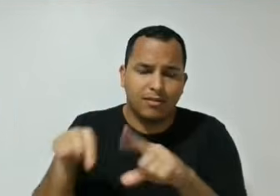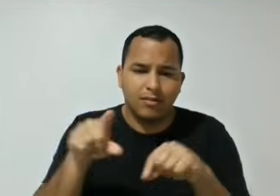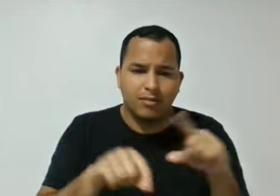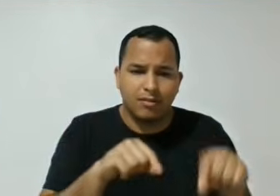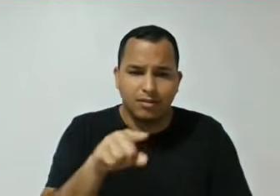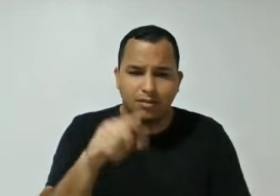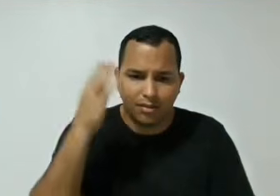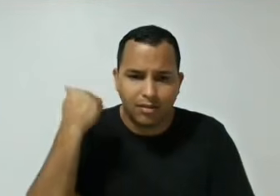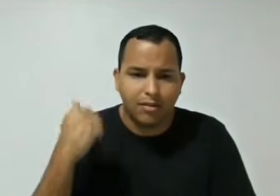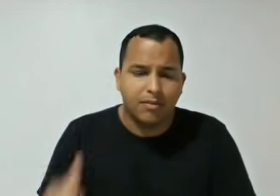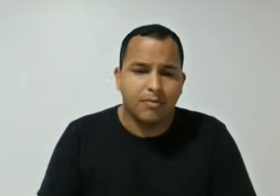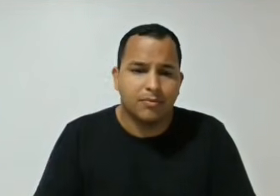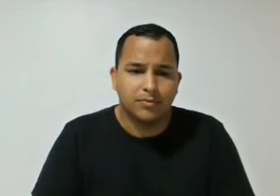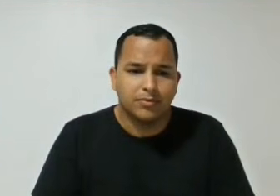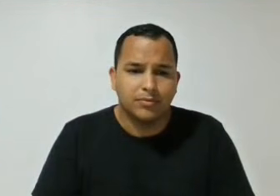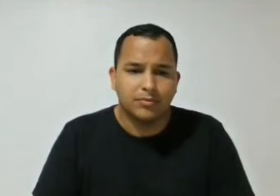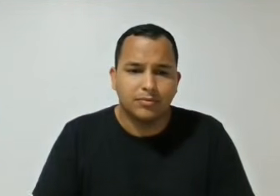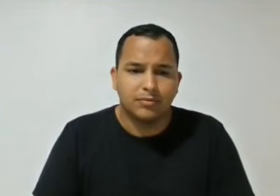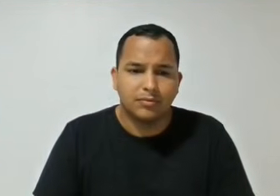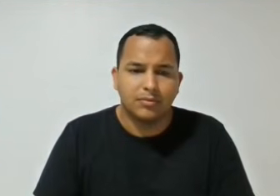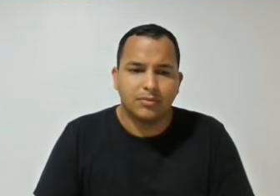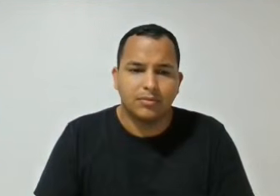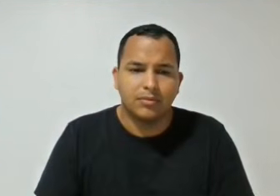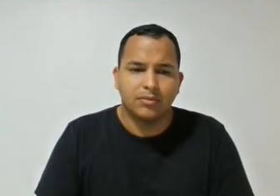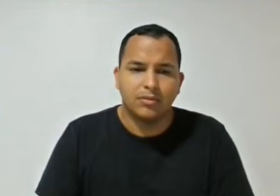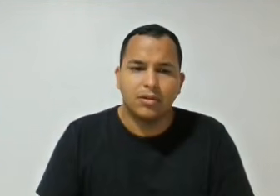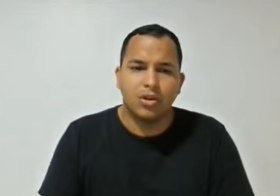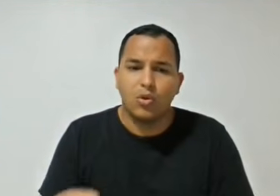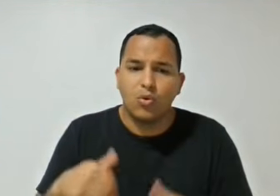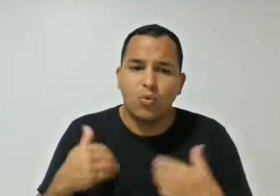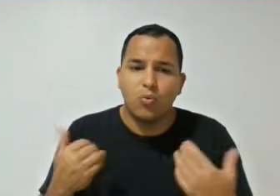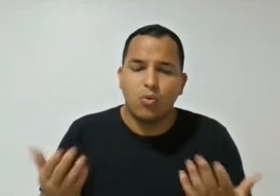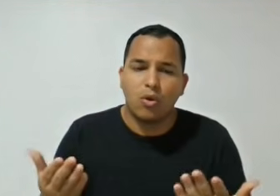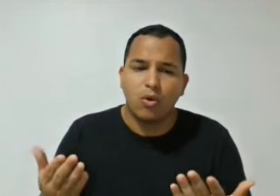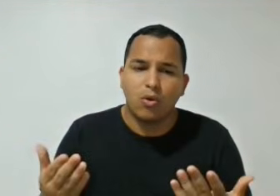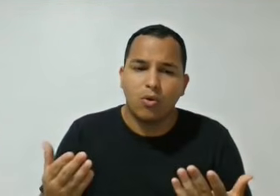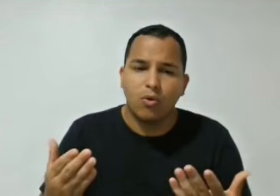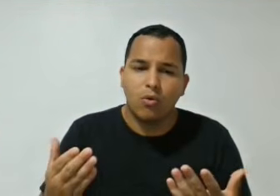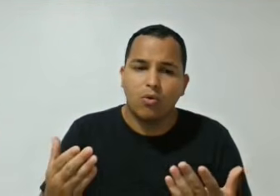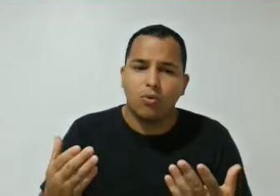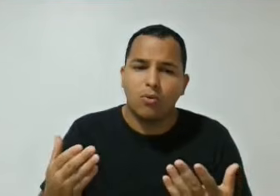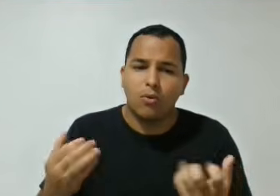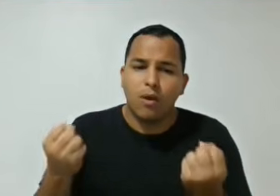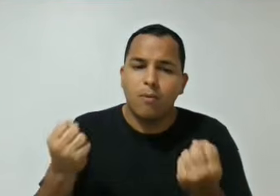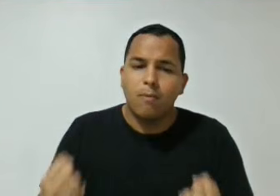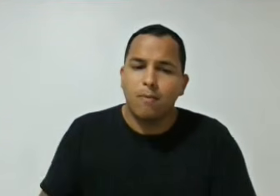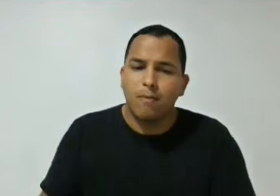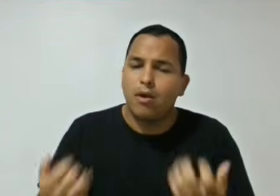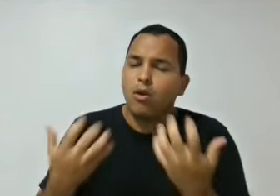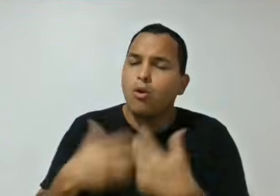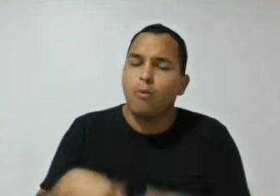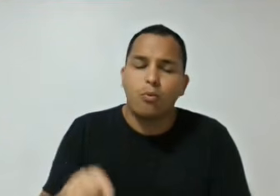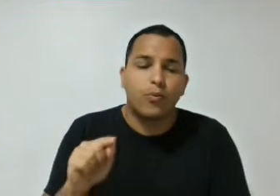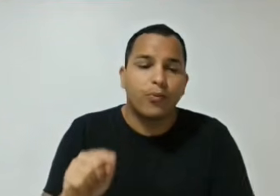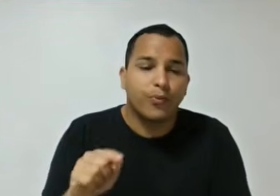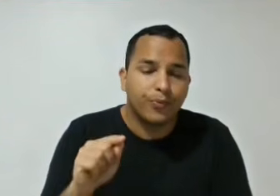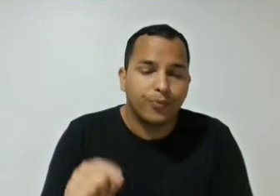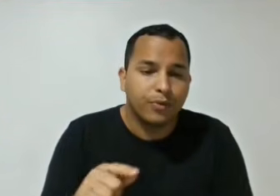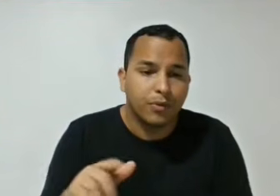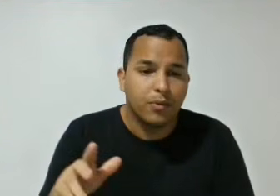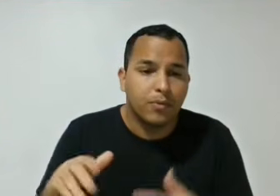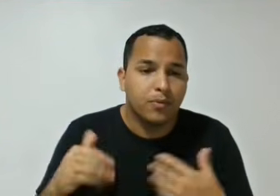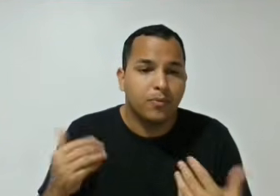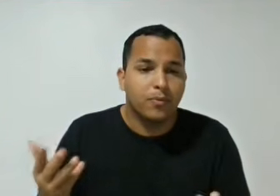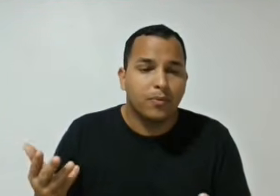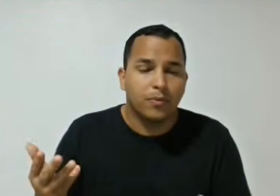pública, para a relação do comum. E qual é o peso do comum nessa discussão para a gente poder ter essa representatividade, para poder fazer essas